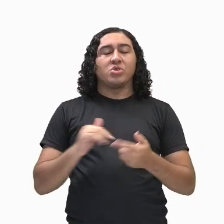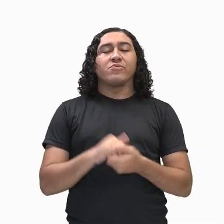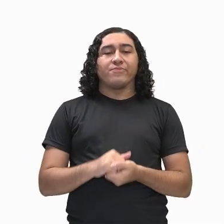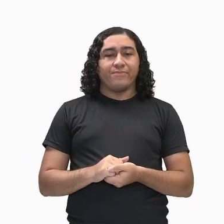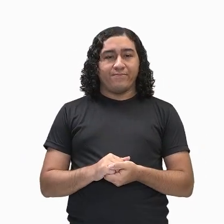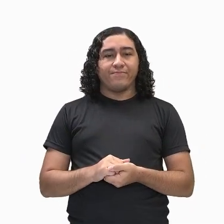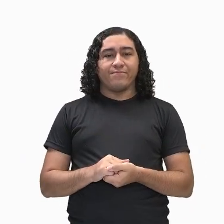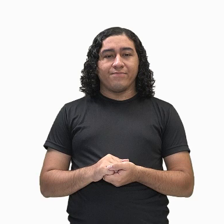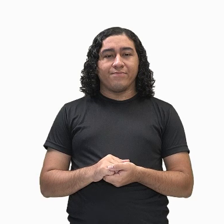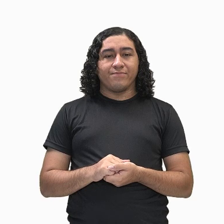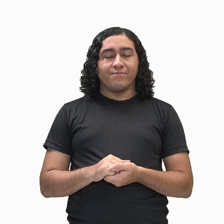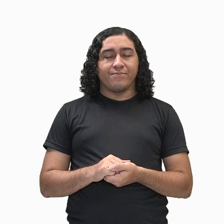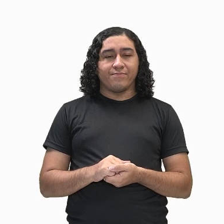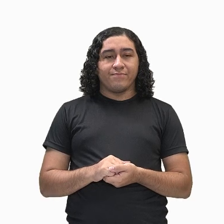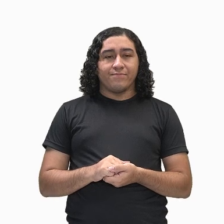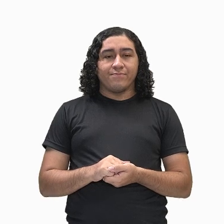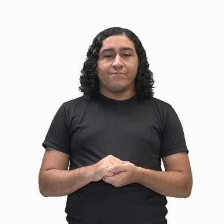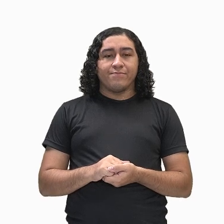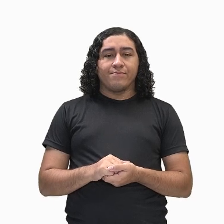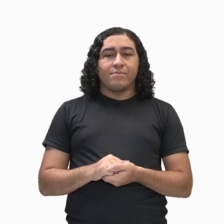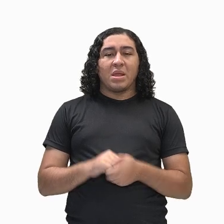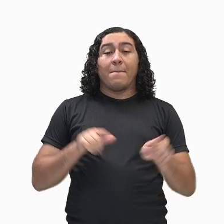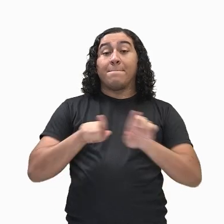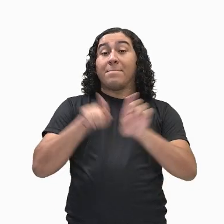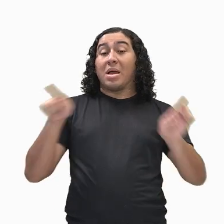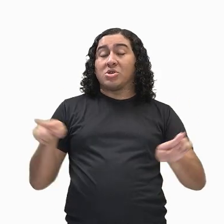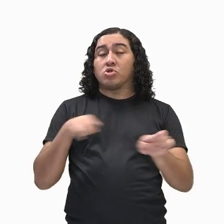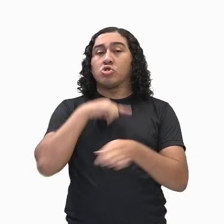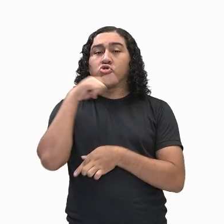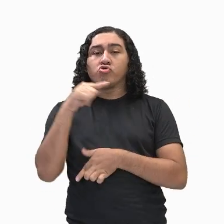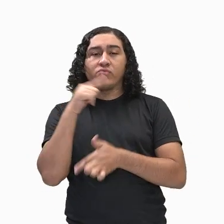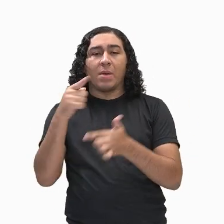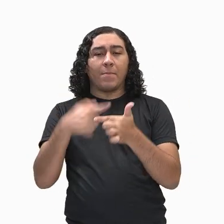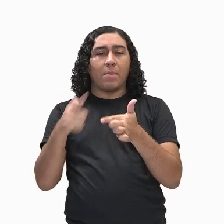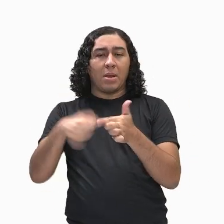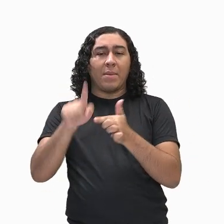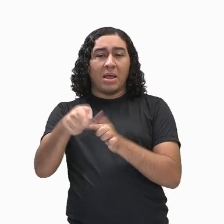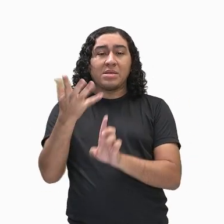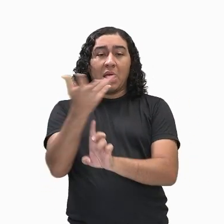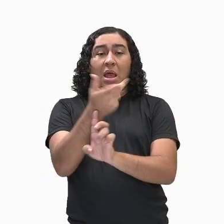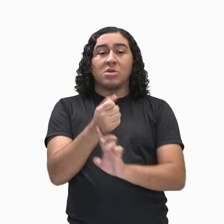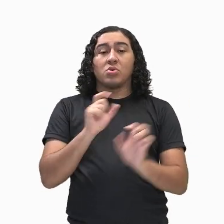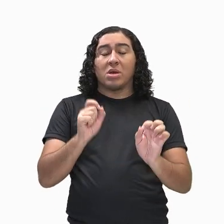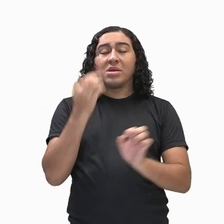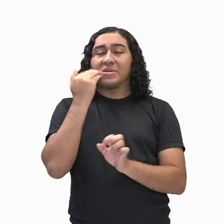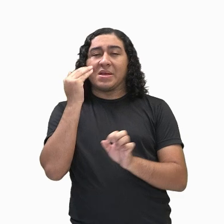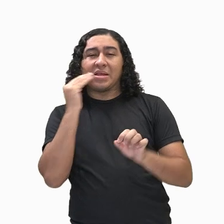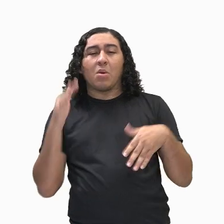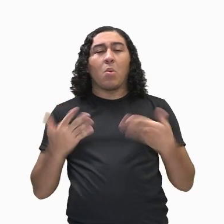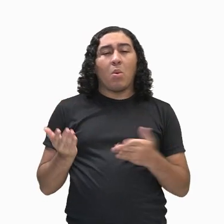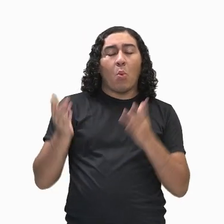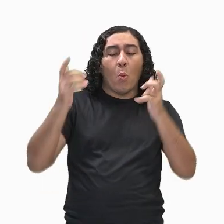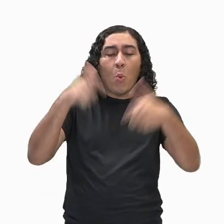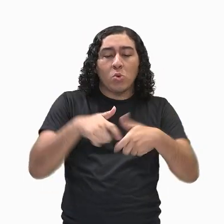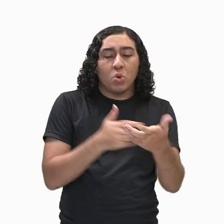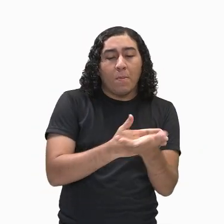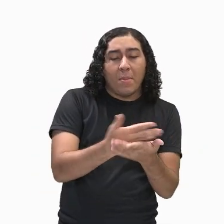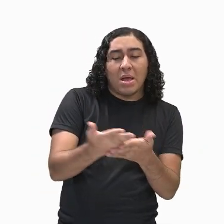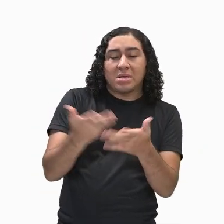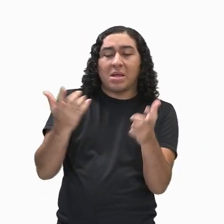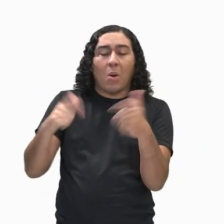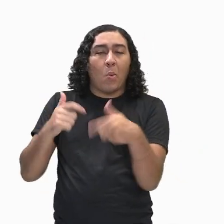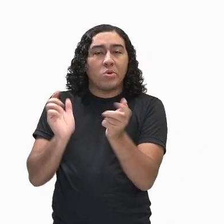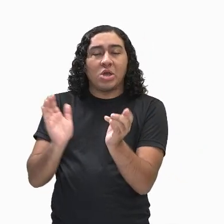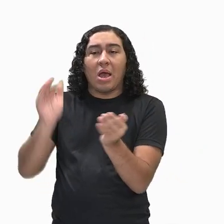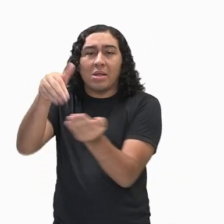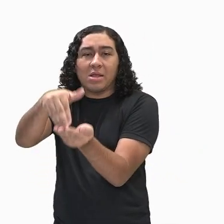linguagem. A grande questão da arte conceitual era definir os limites e fronteiras